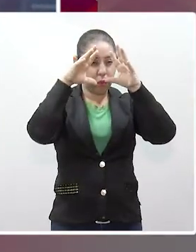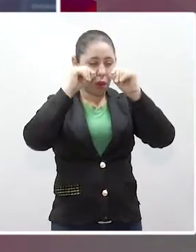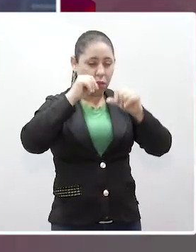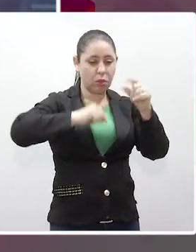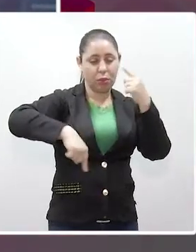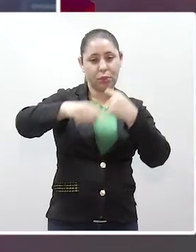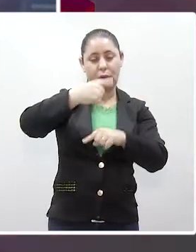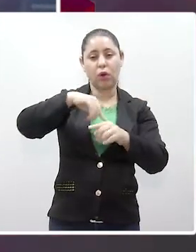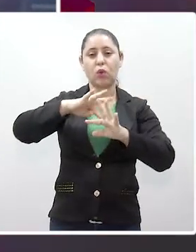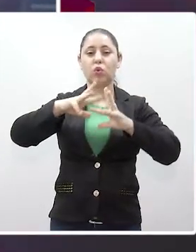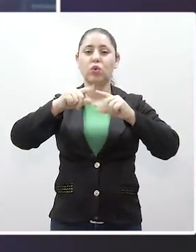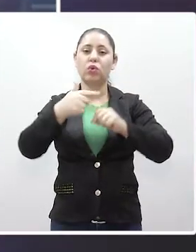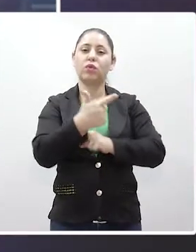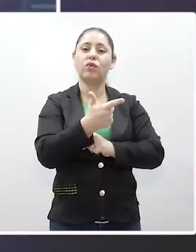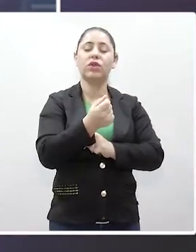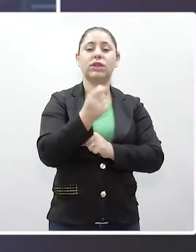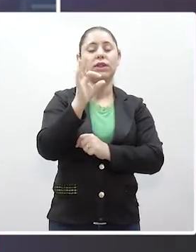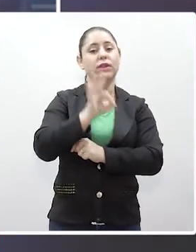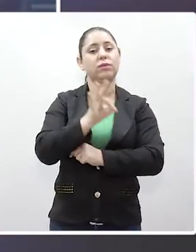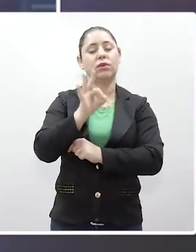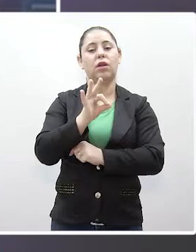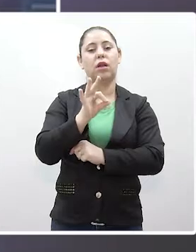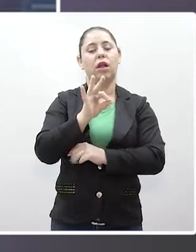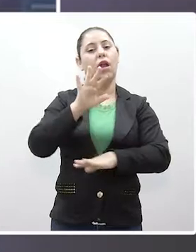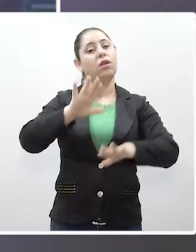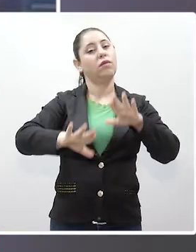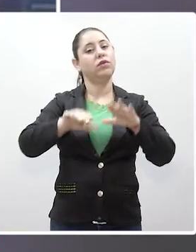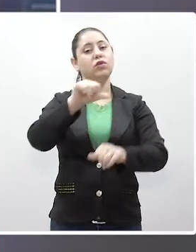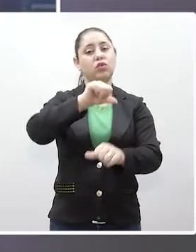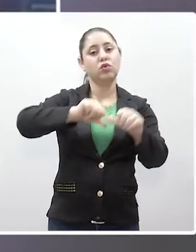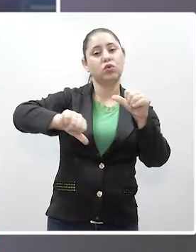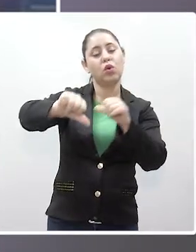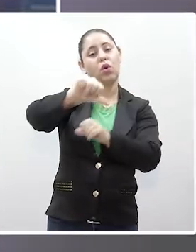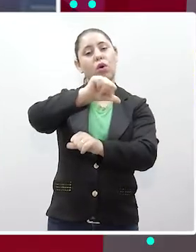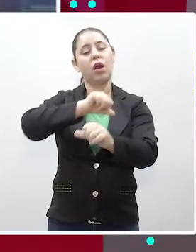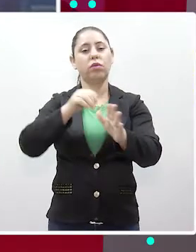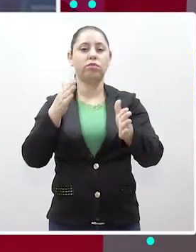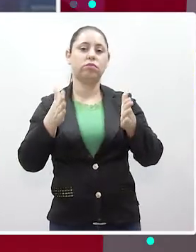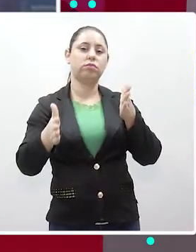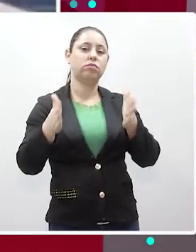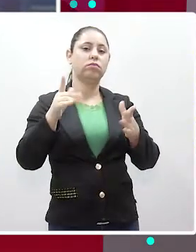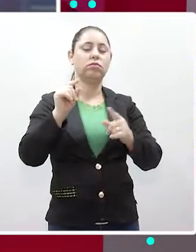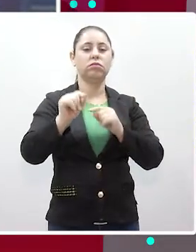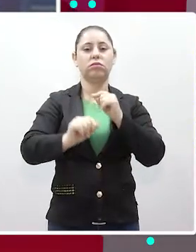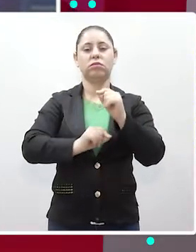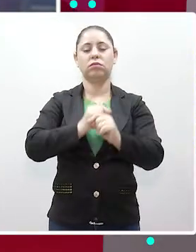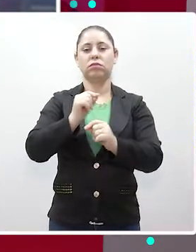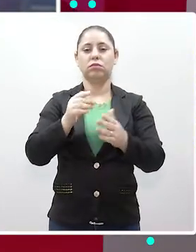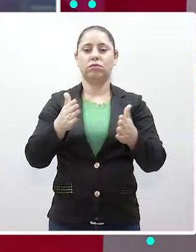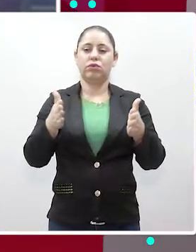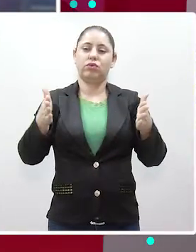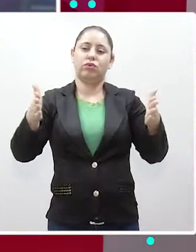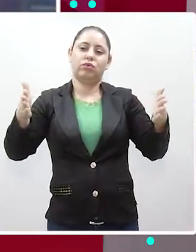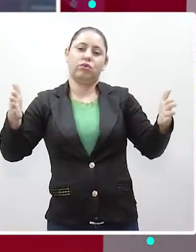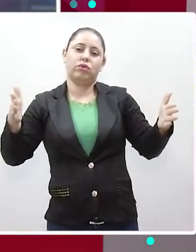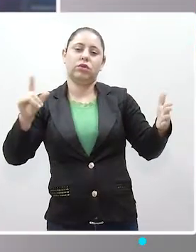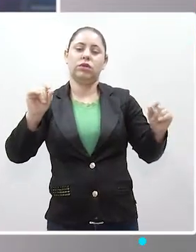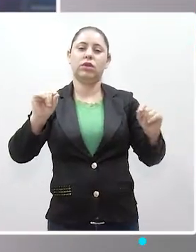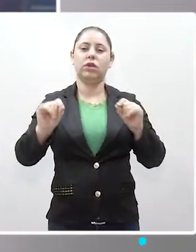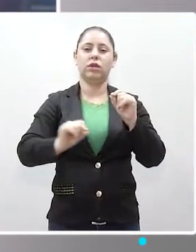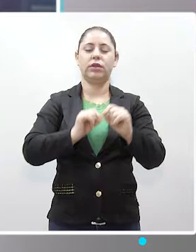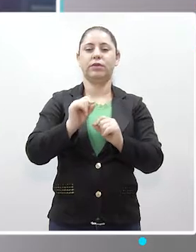gente tem que começar a discutir isso, né? Talvez trocar por um índice de longo prazo, que aí o índice de longo prazo